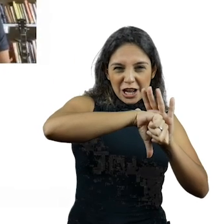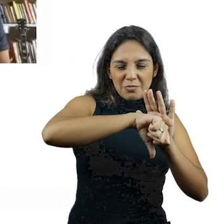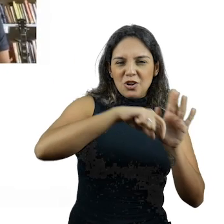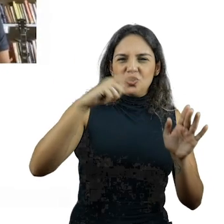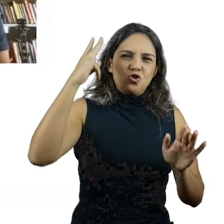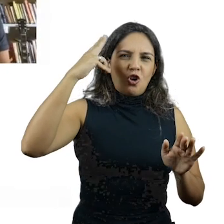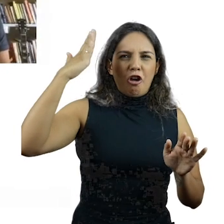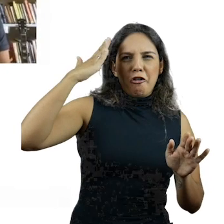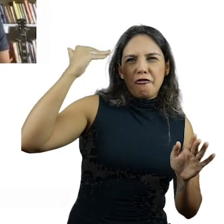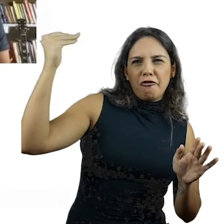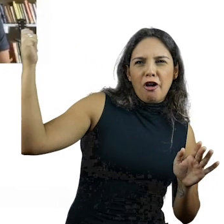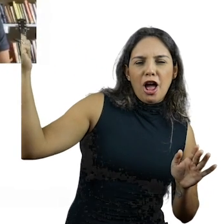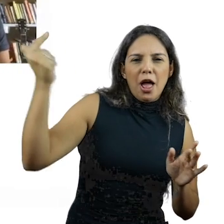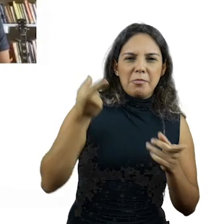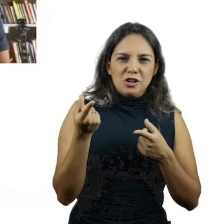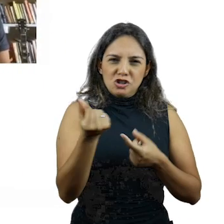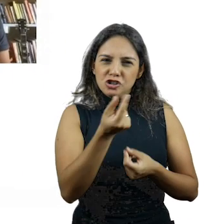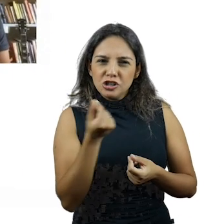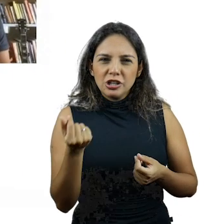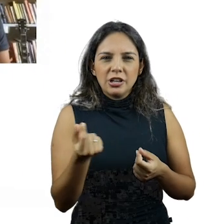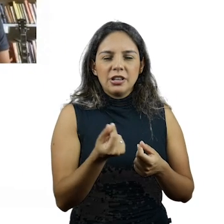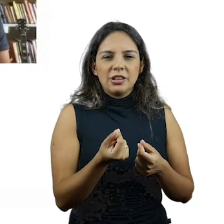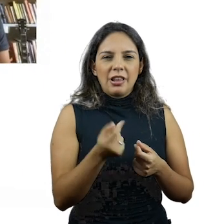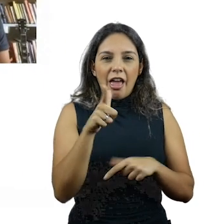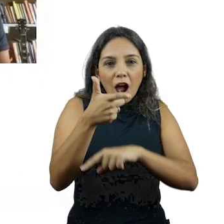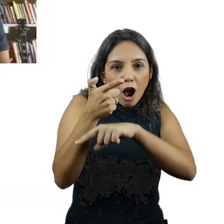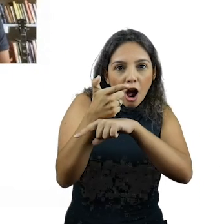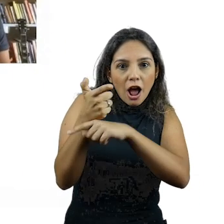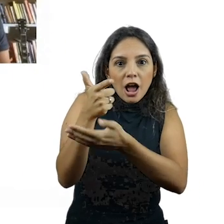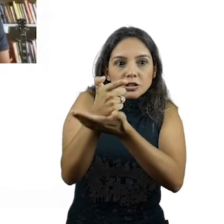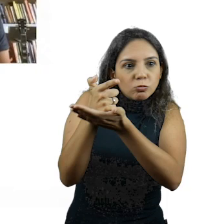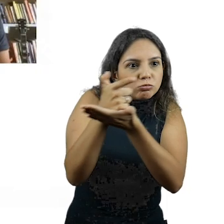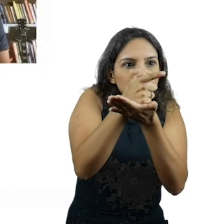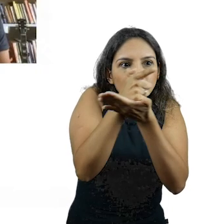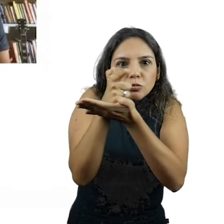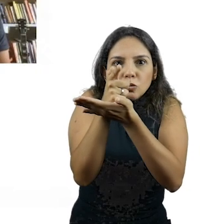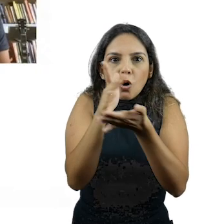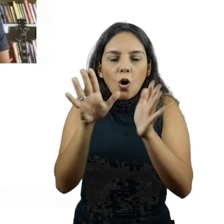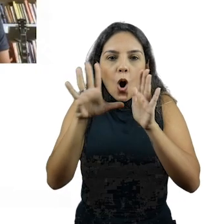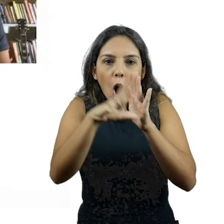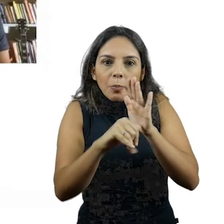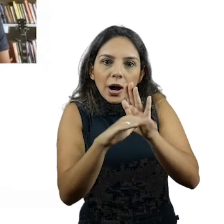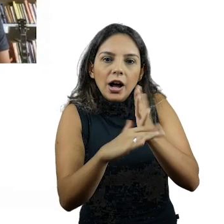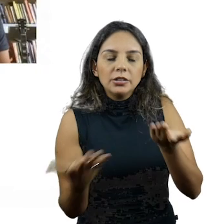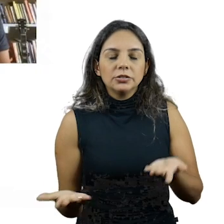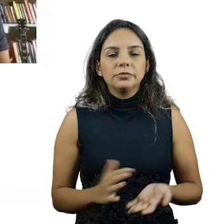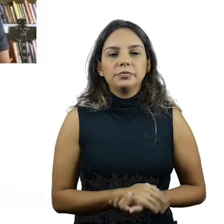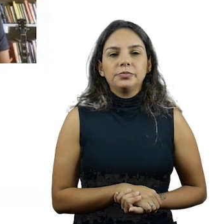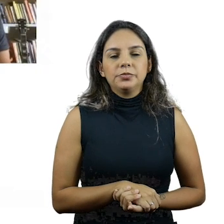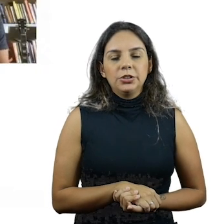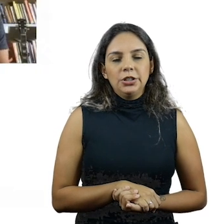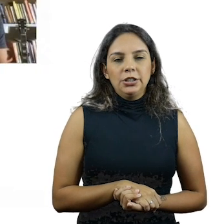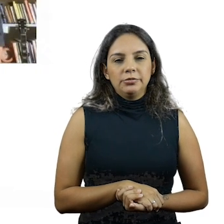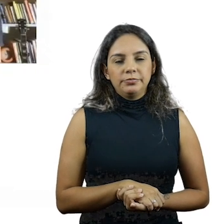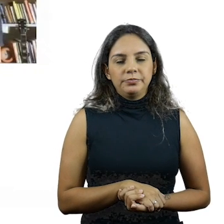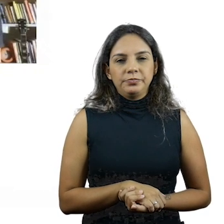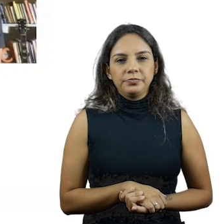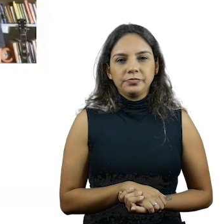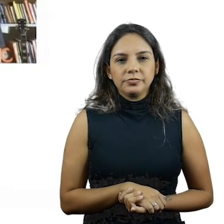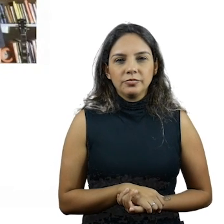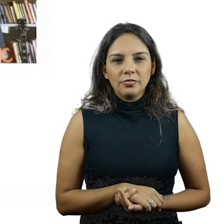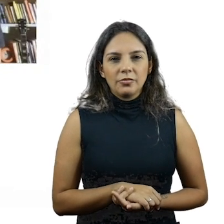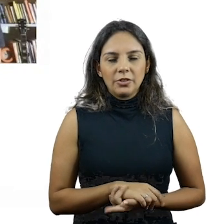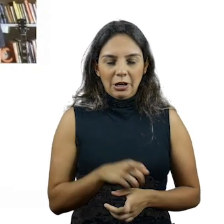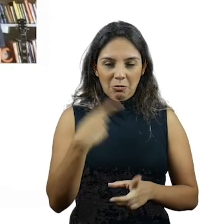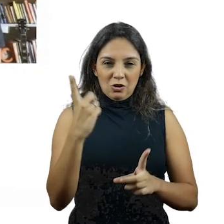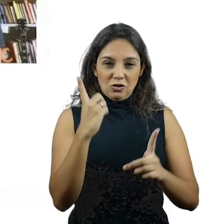só que era assaltando. Então, de repente, ele se depara com a realidade cruel dessa